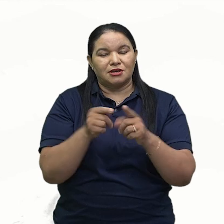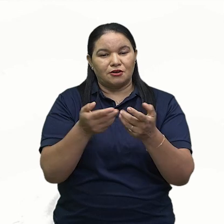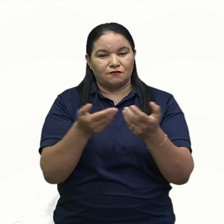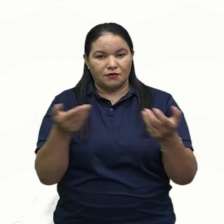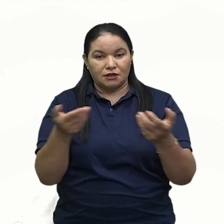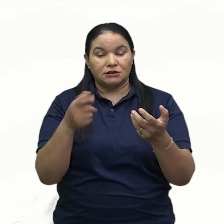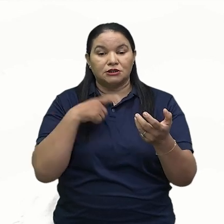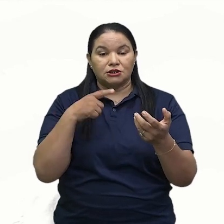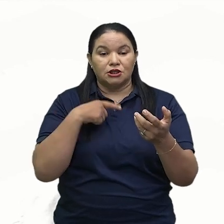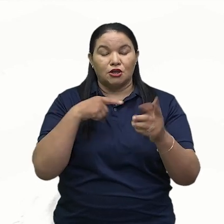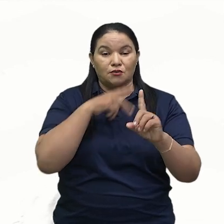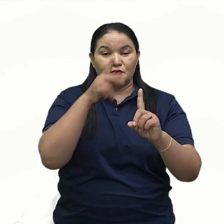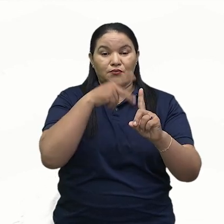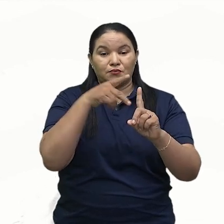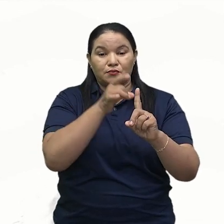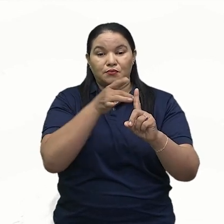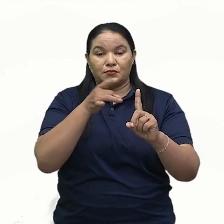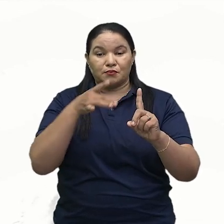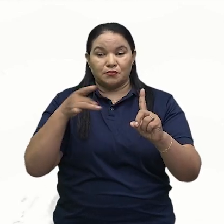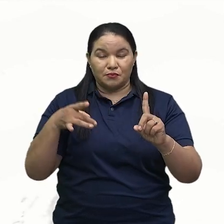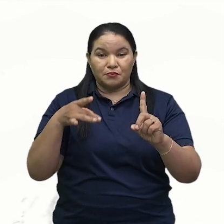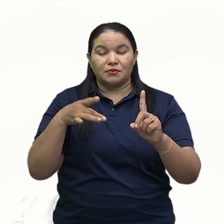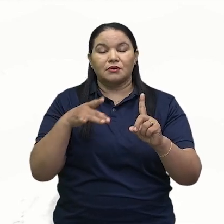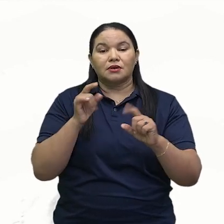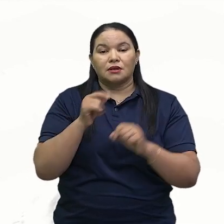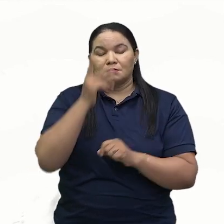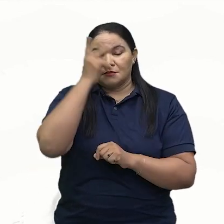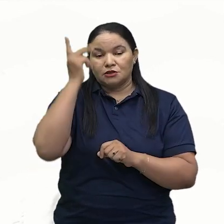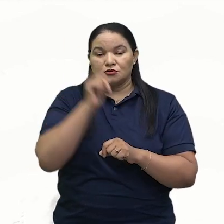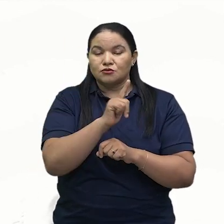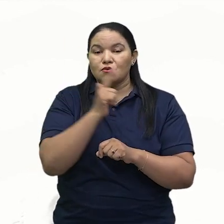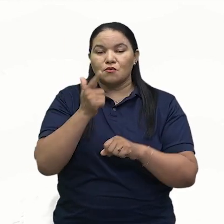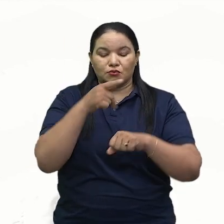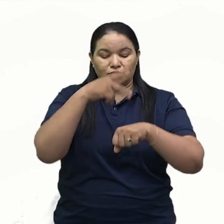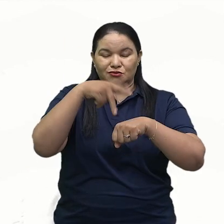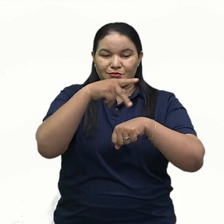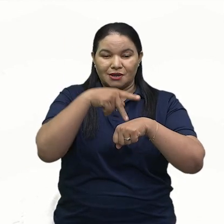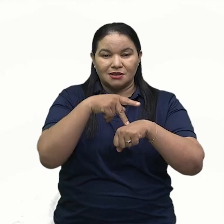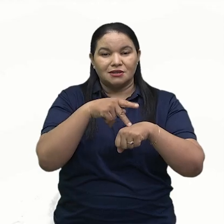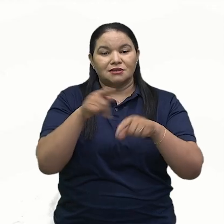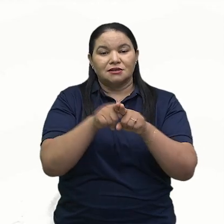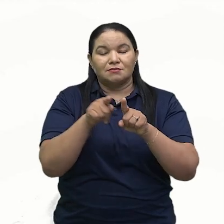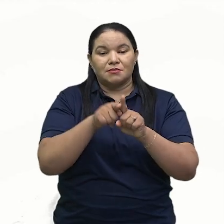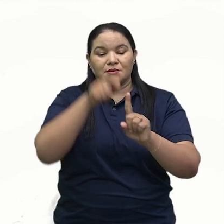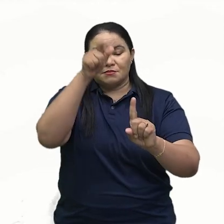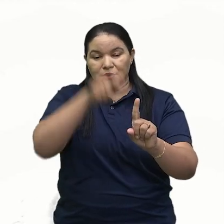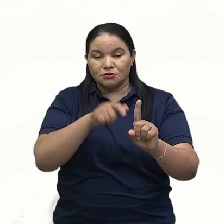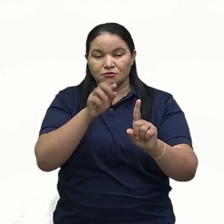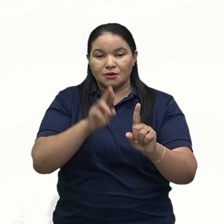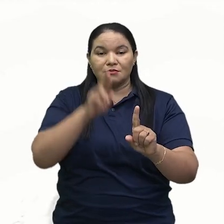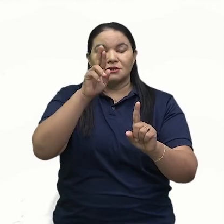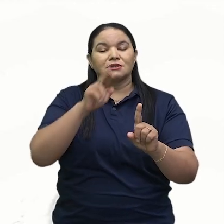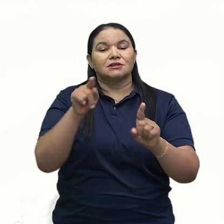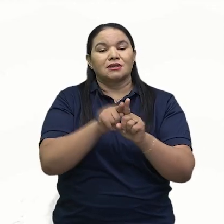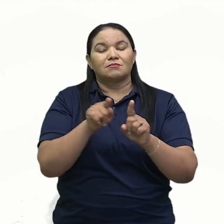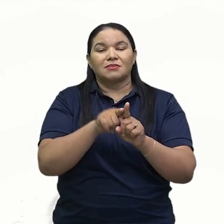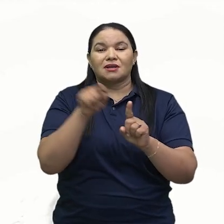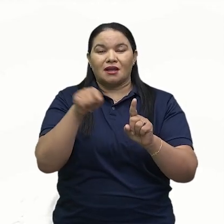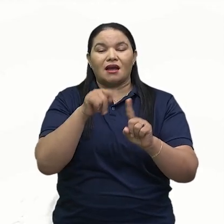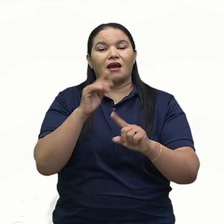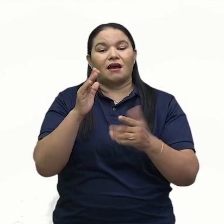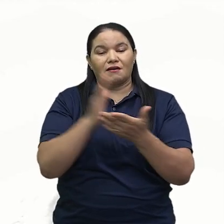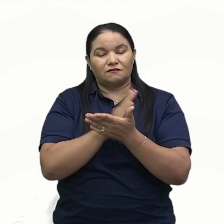chamada xenofobia, que é essa aversão ao estrangeiro e aquilo que ele representa, né? Que se intensifica